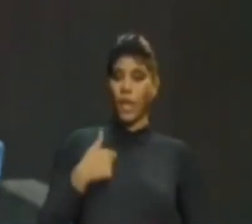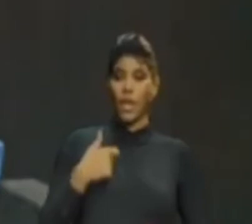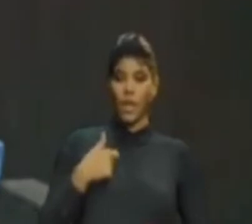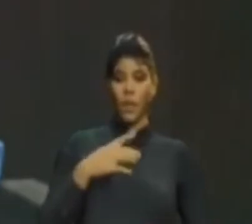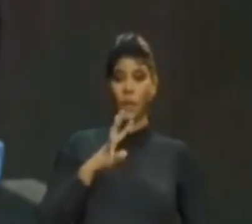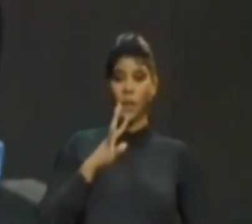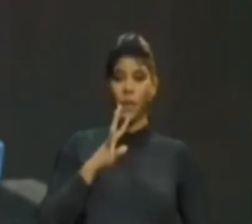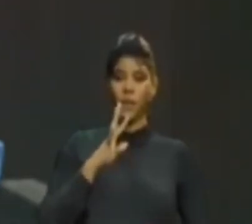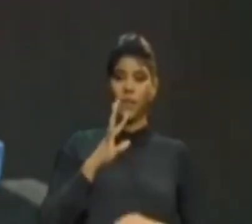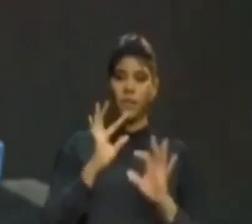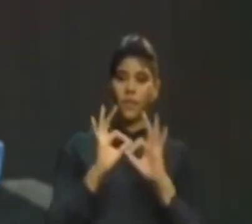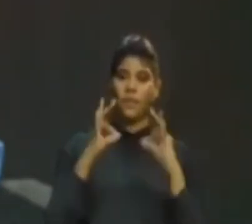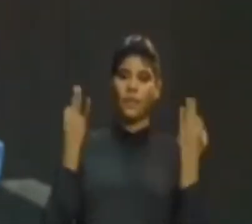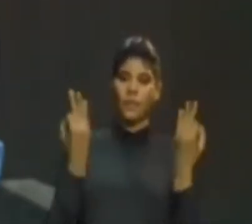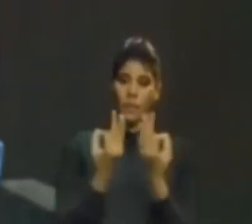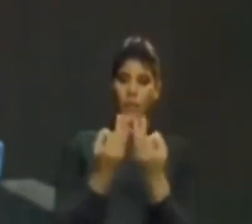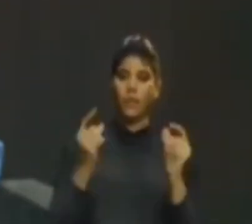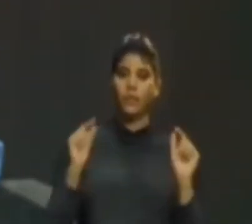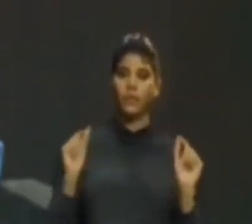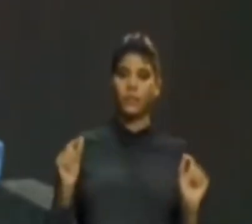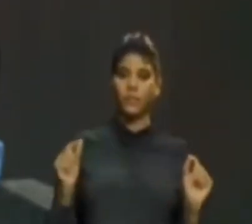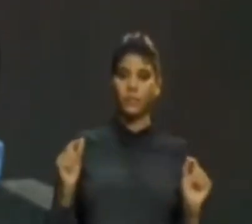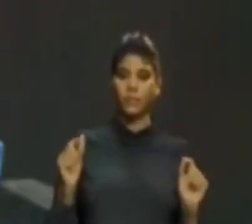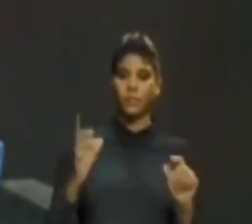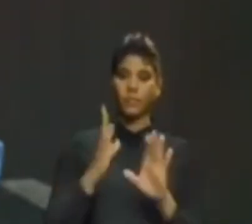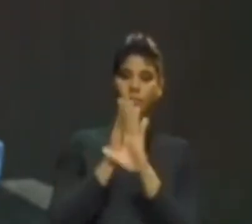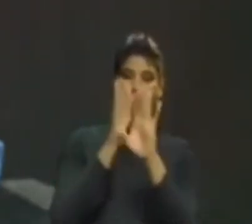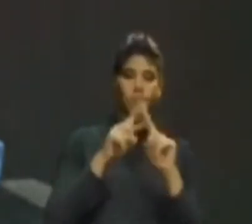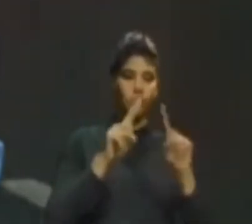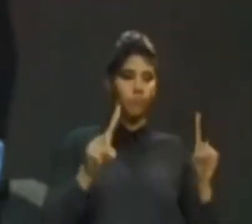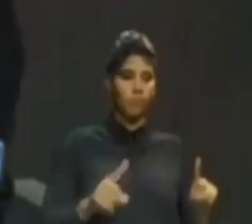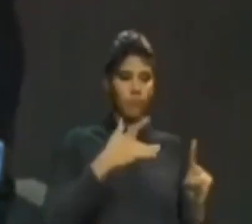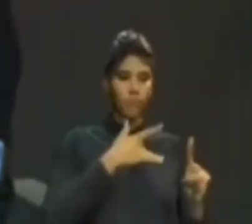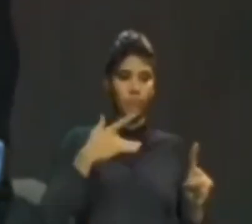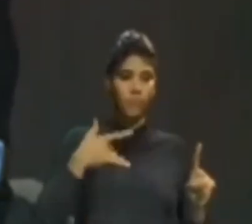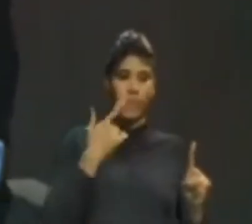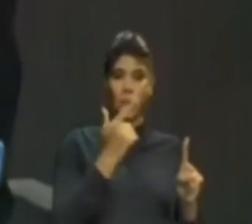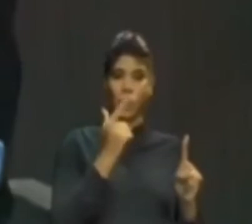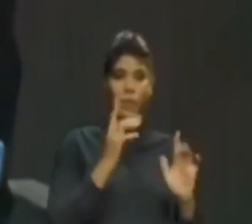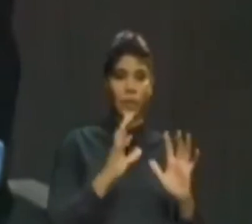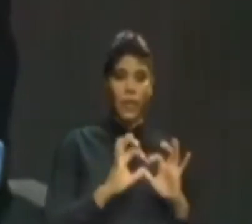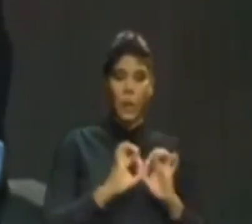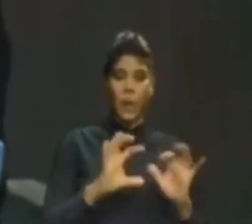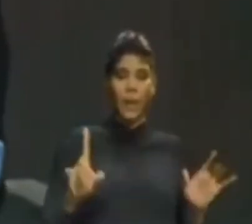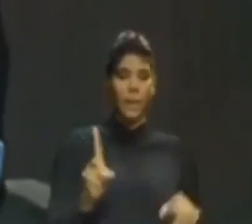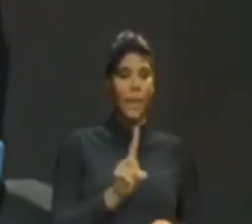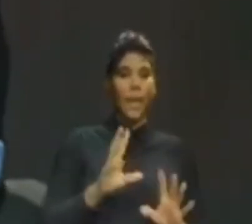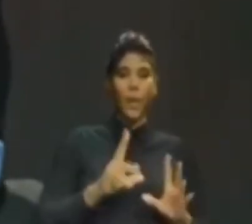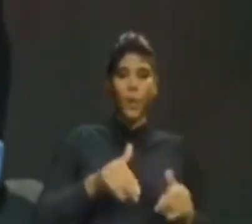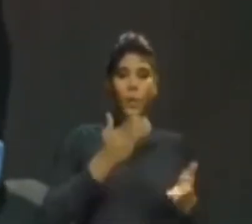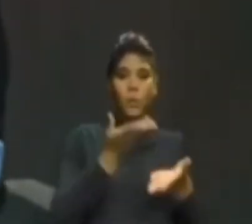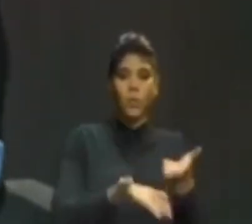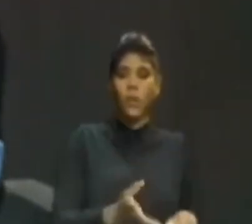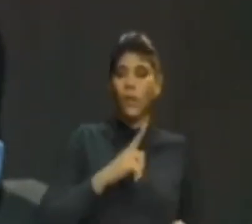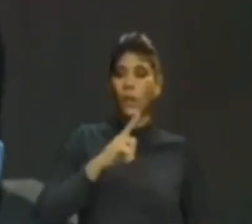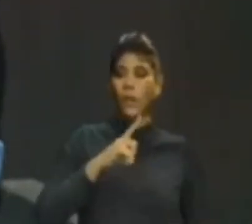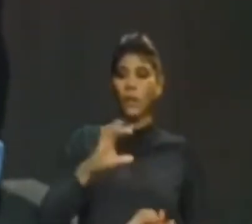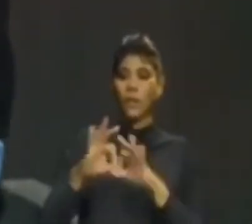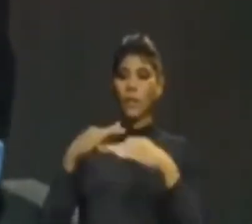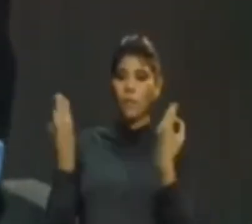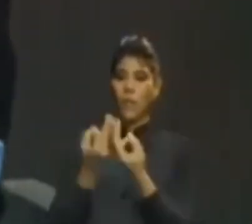Deputado nizo que exatamente porque os planos não cobrem todos os procedimentos famílias que têm uma criança que tem uma doença crônica Cruzeiro tem que